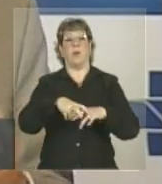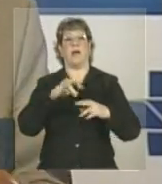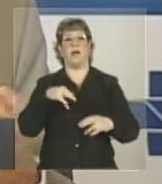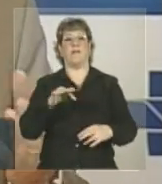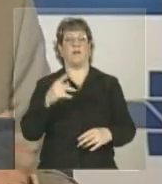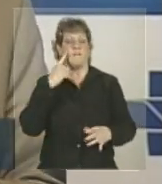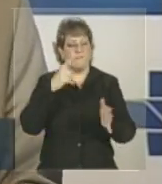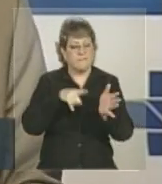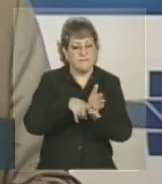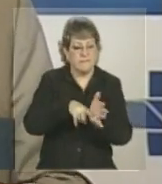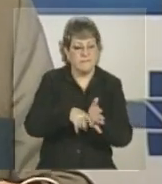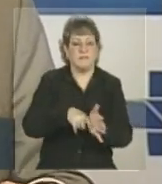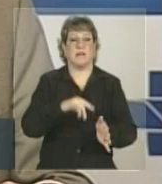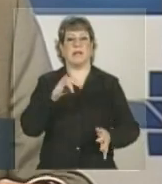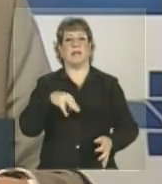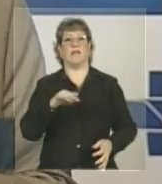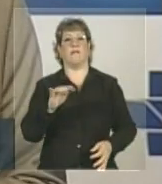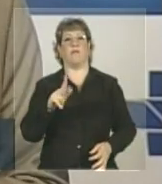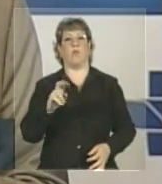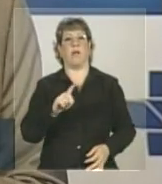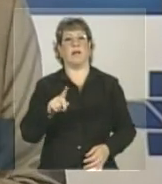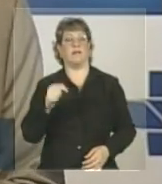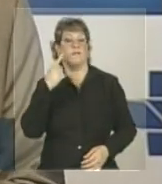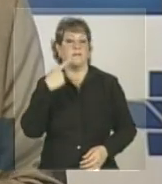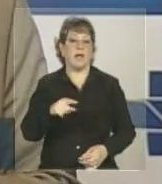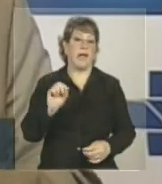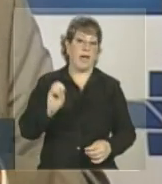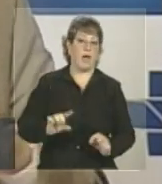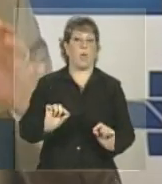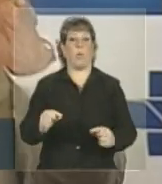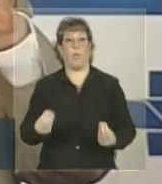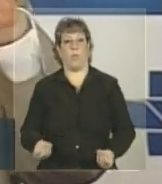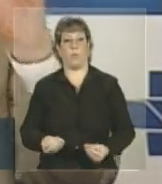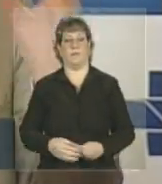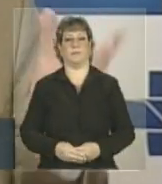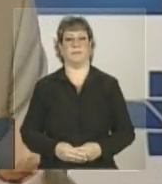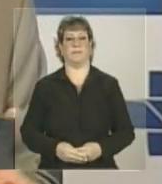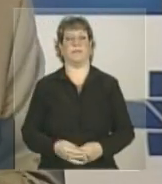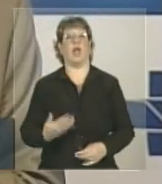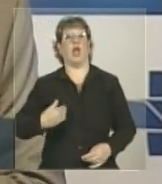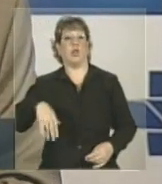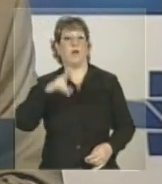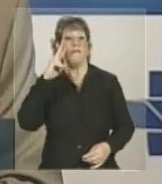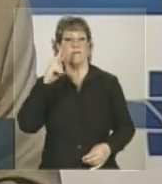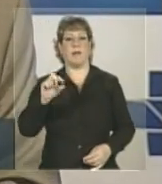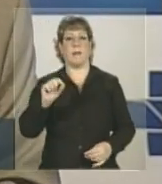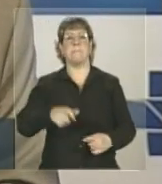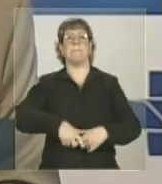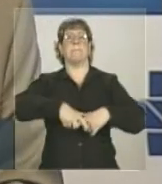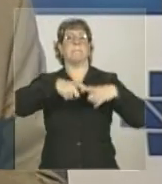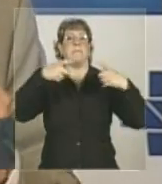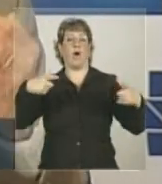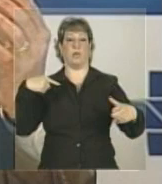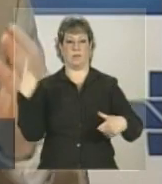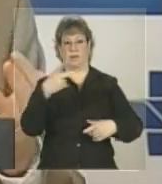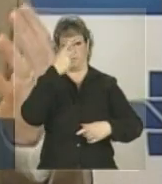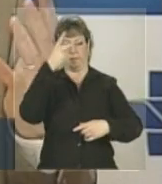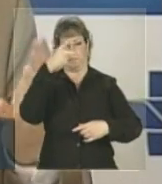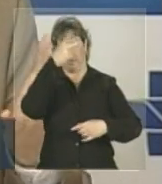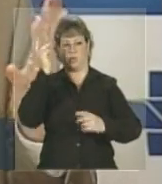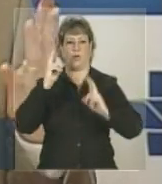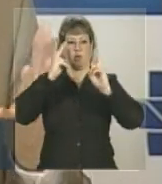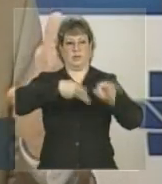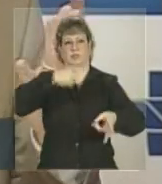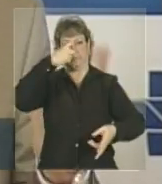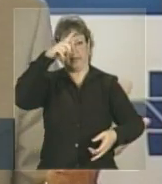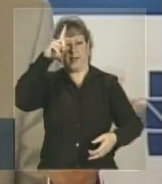o que é que acontece anormal. O que é que a gente vê daí, né? A grande maioria dessas internações no Brasil, como em todos os